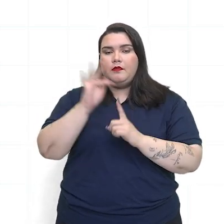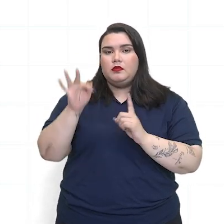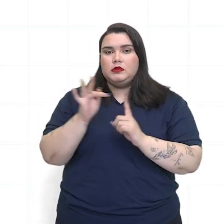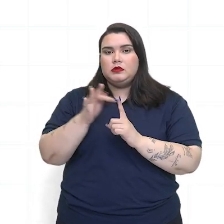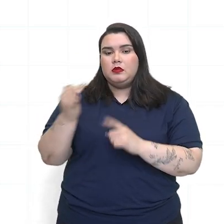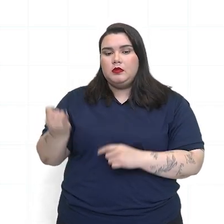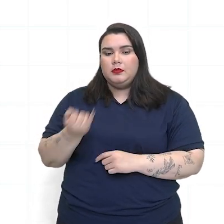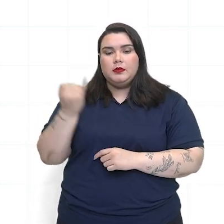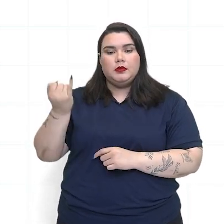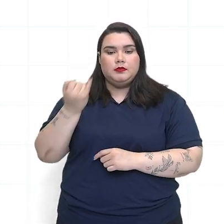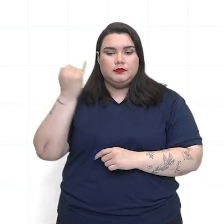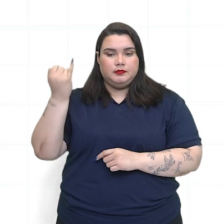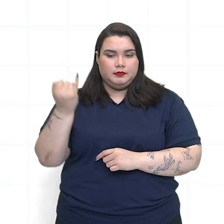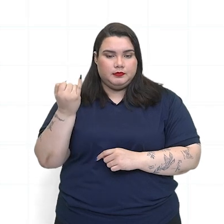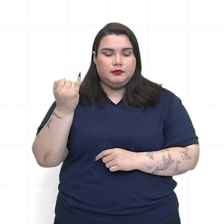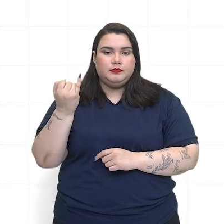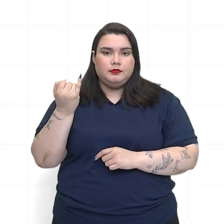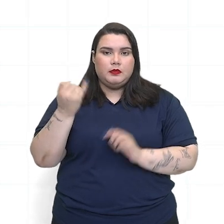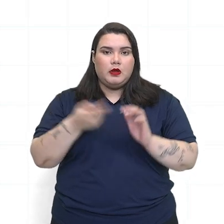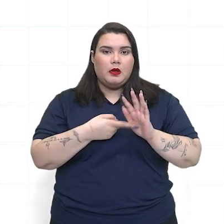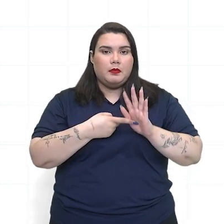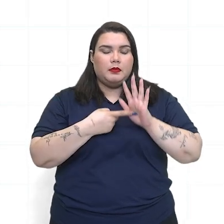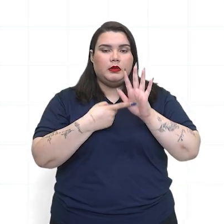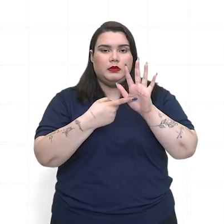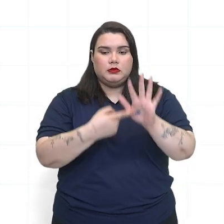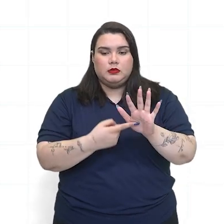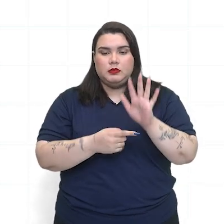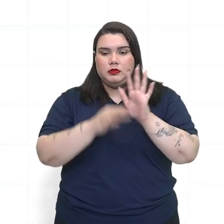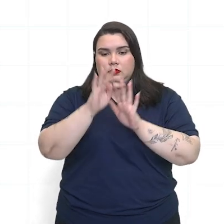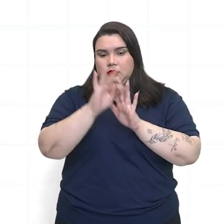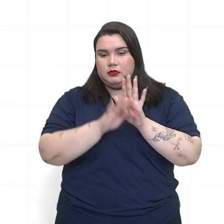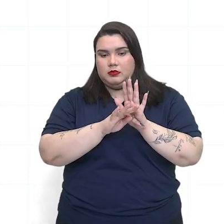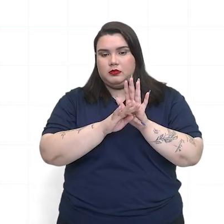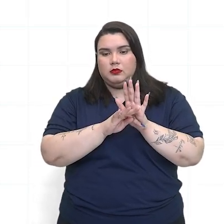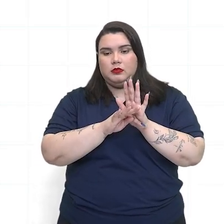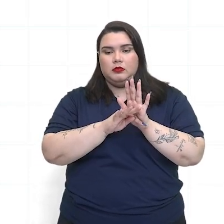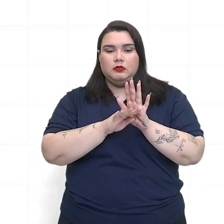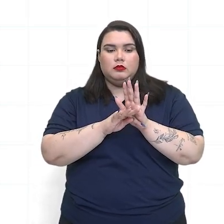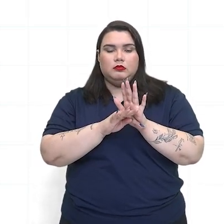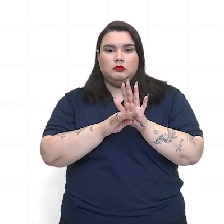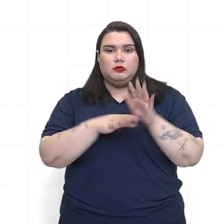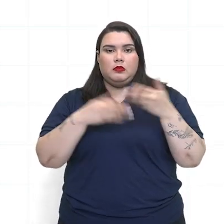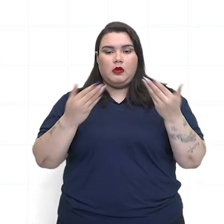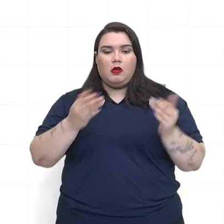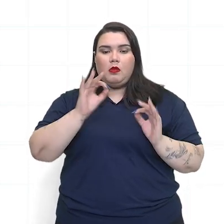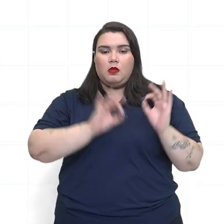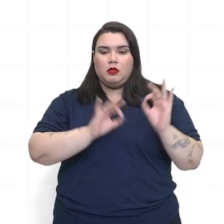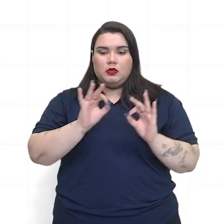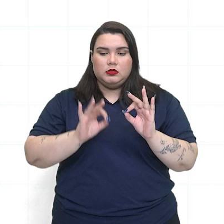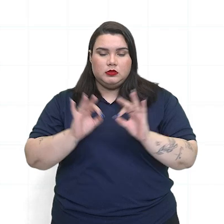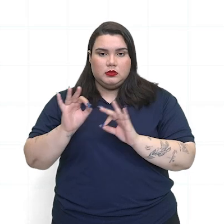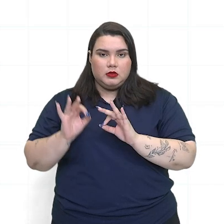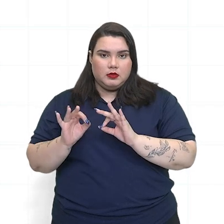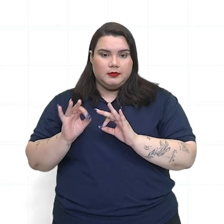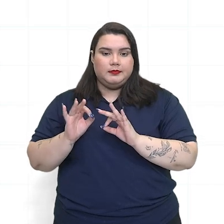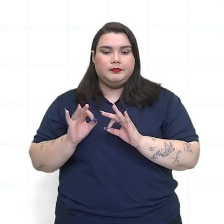aí fundamental na apresentação desse texto, né? E para organizar,